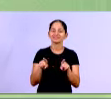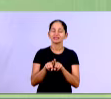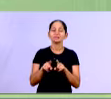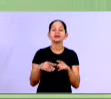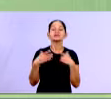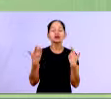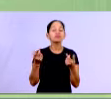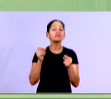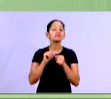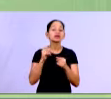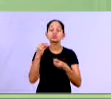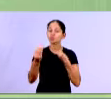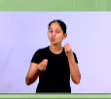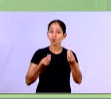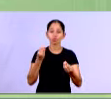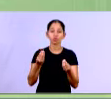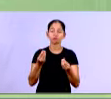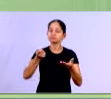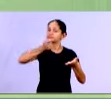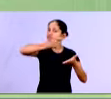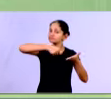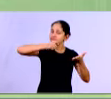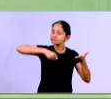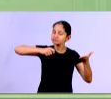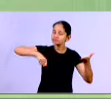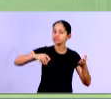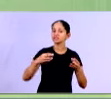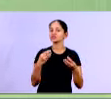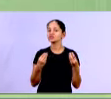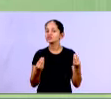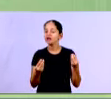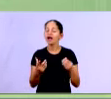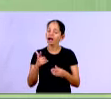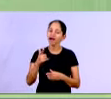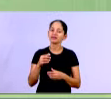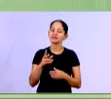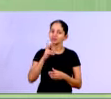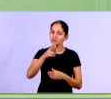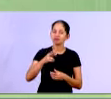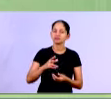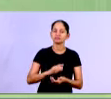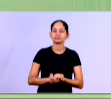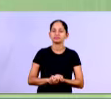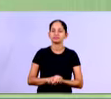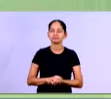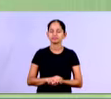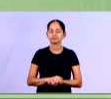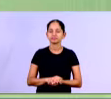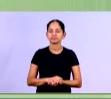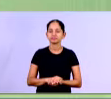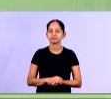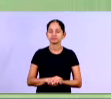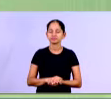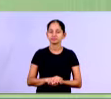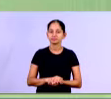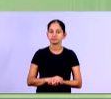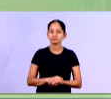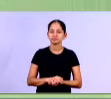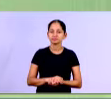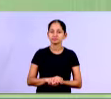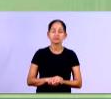operações matemáticas e escrevemos essa fórmula do jeito que está abaixo aqui. Deixa eu apagar isso aqui. mas